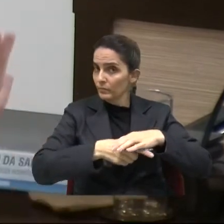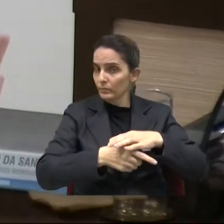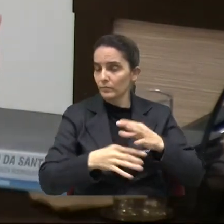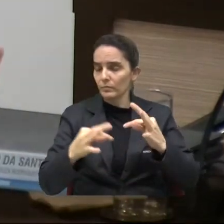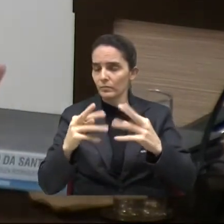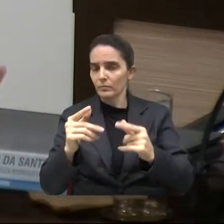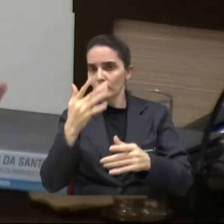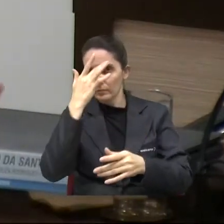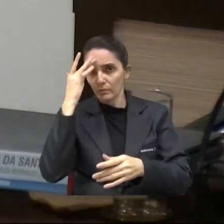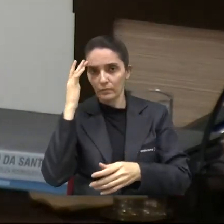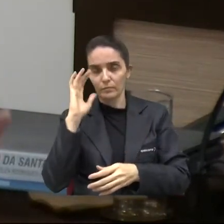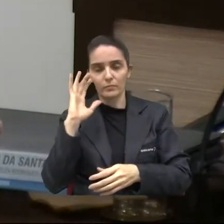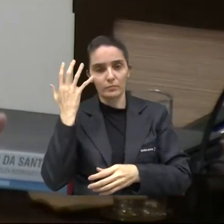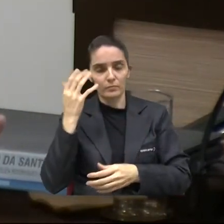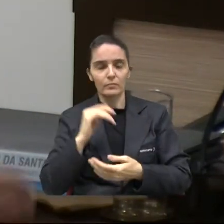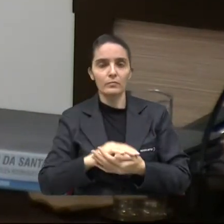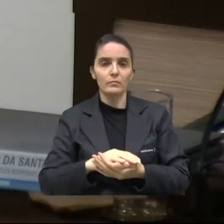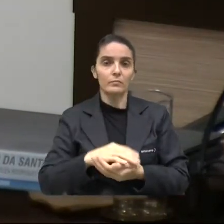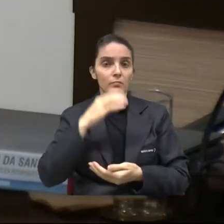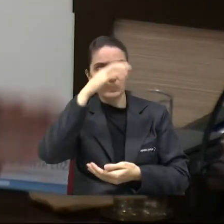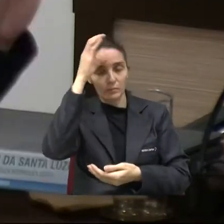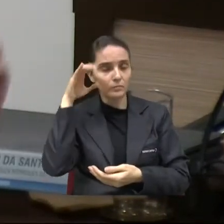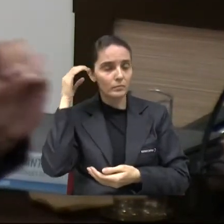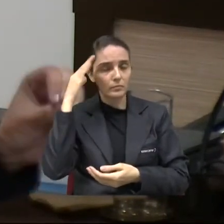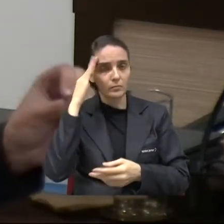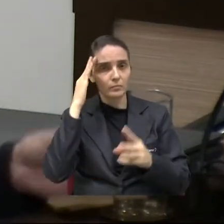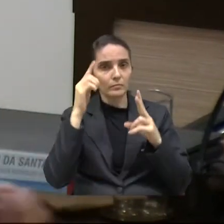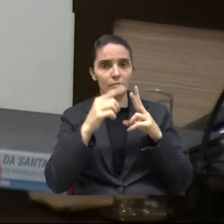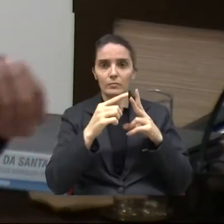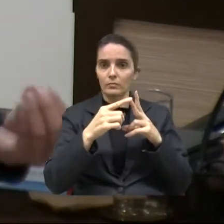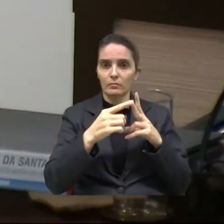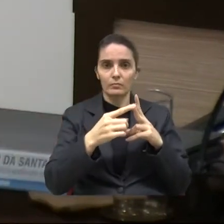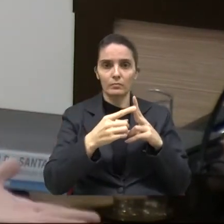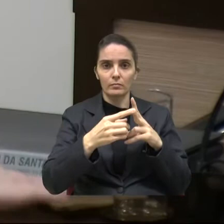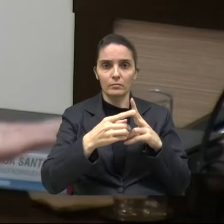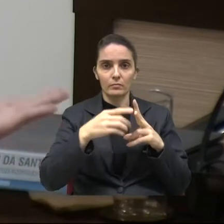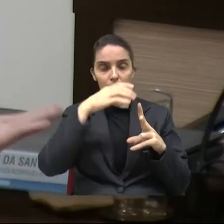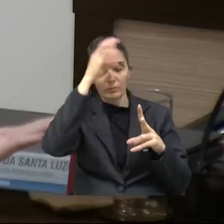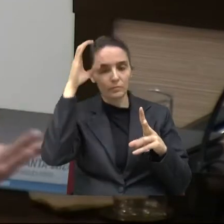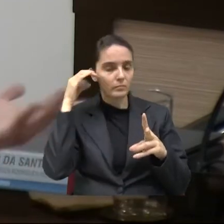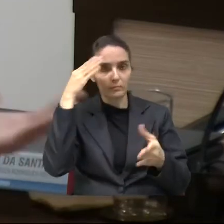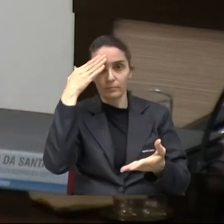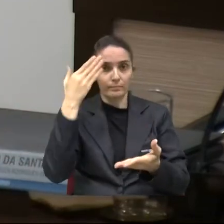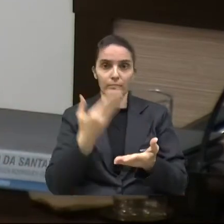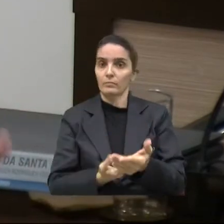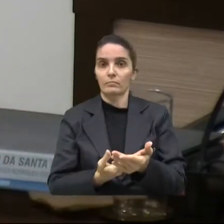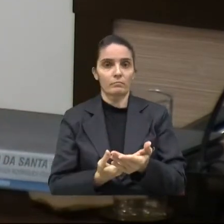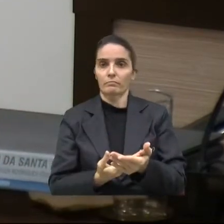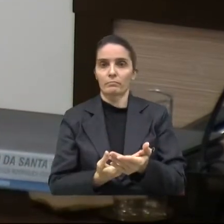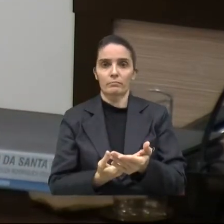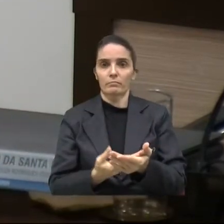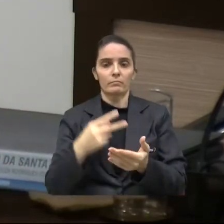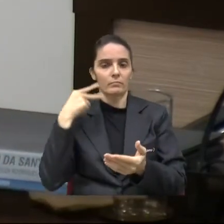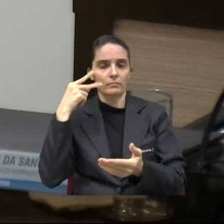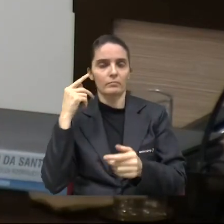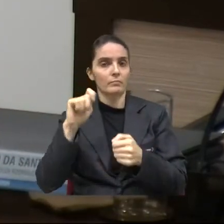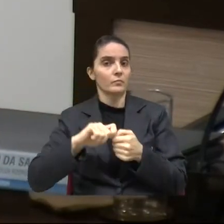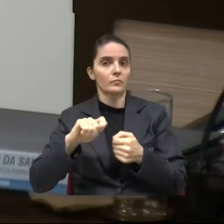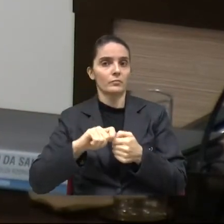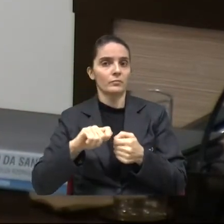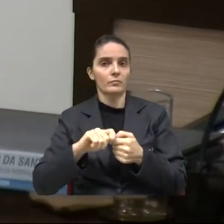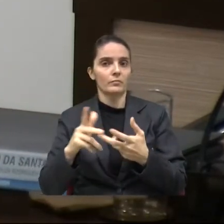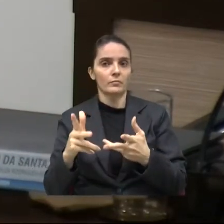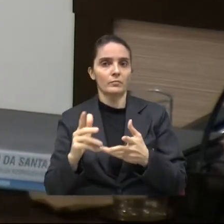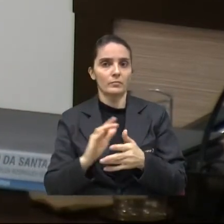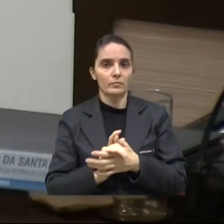pessoas, e eu respeito, e eu entendo. E o segundo, eu não quero acreditar, não posso acreditar que um colega meu faça por malícia para levantar uma bandeira ou